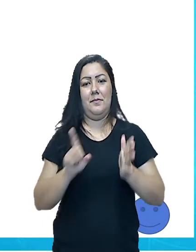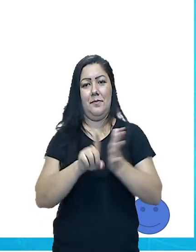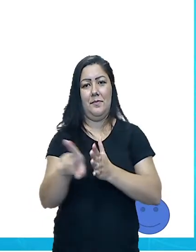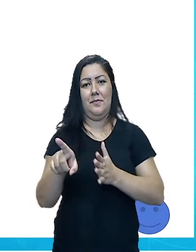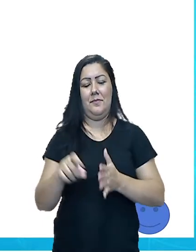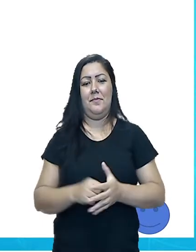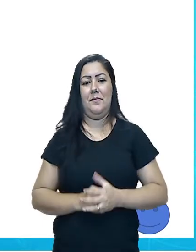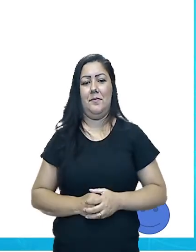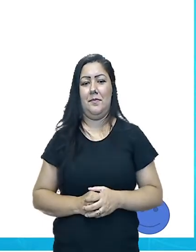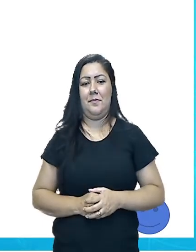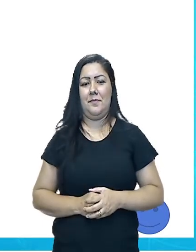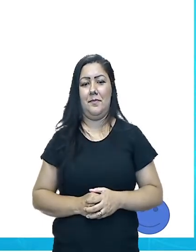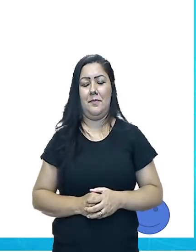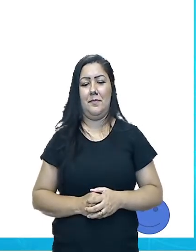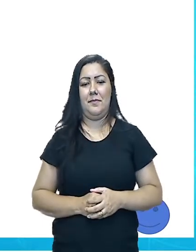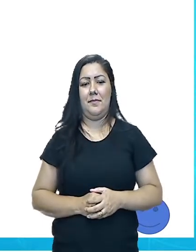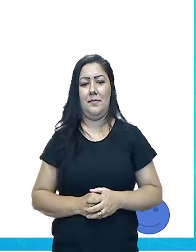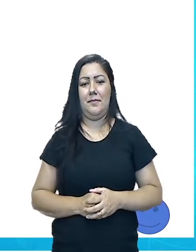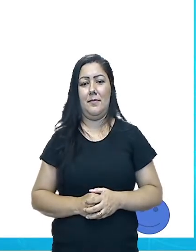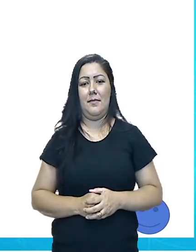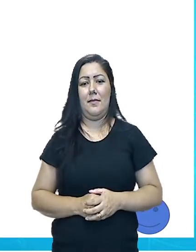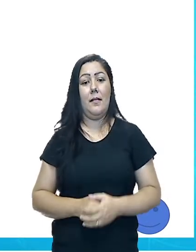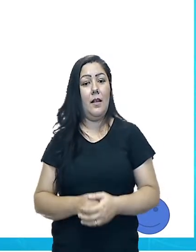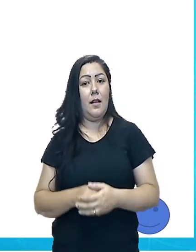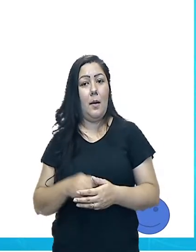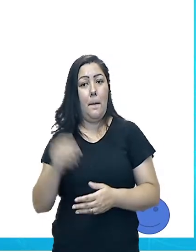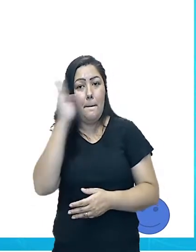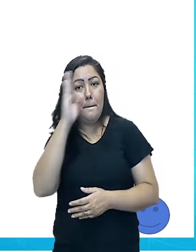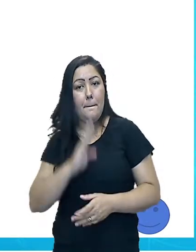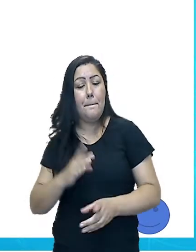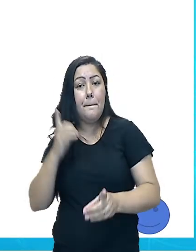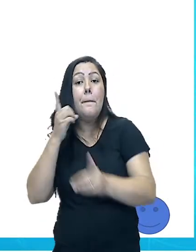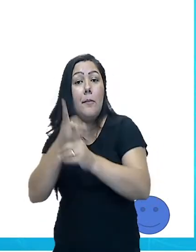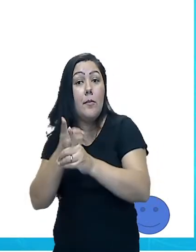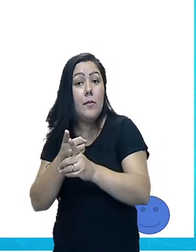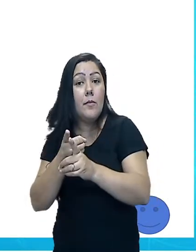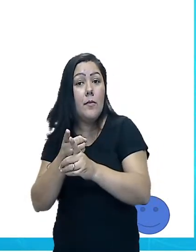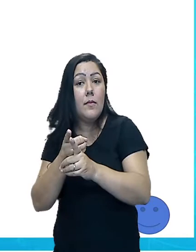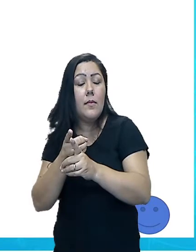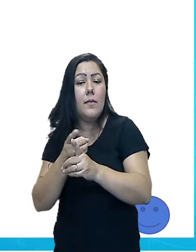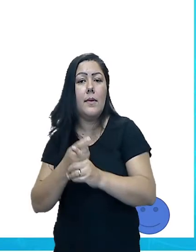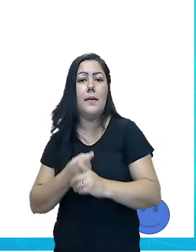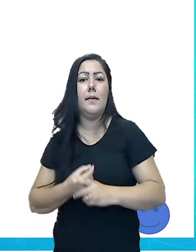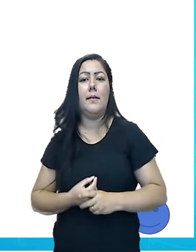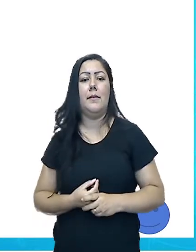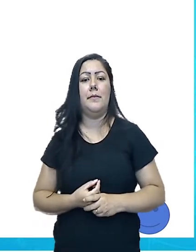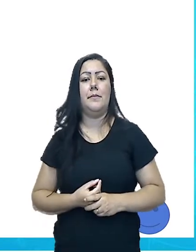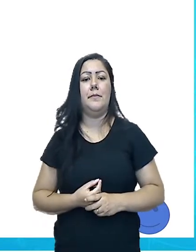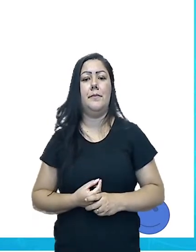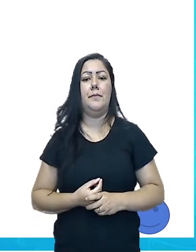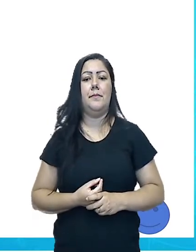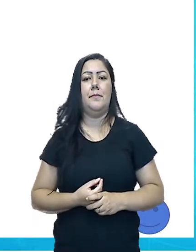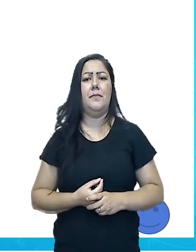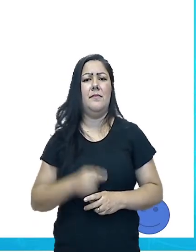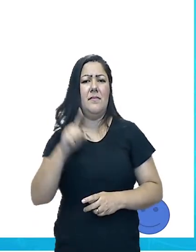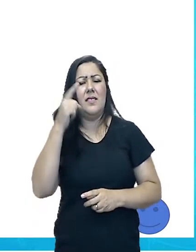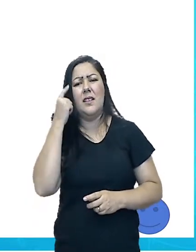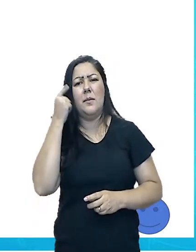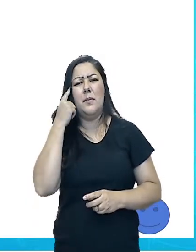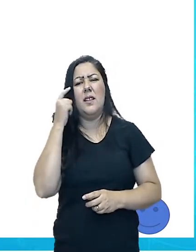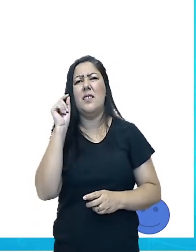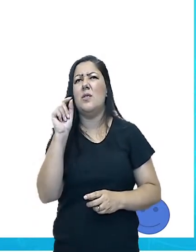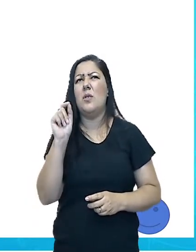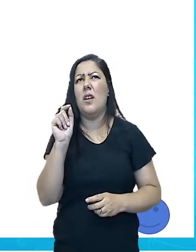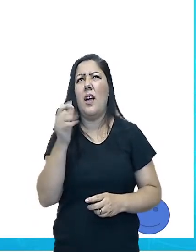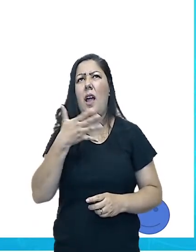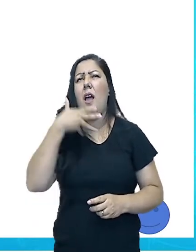né? Os portugueses descobriram o Brasil? O que você acha mais adequado a dizer? O que